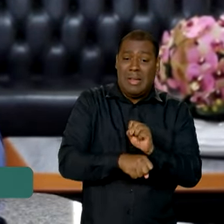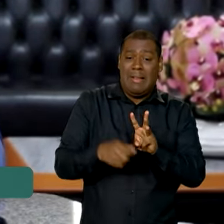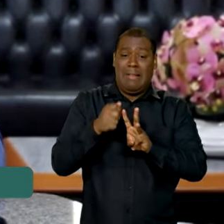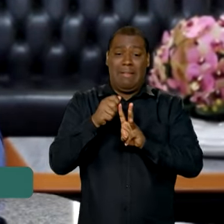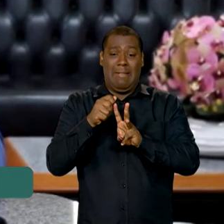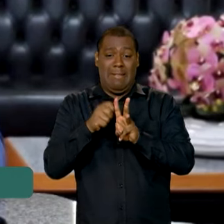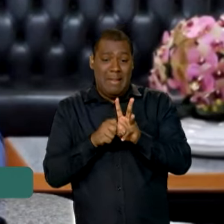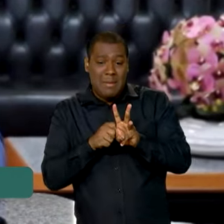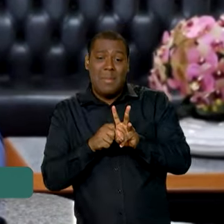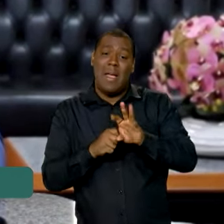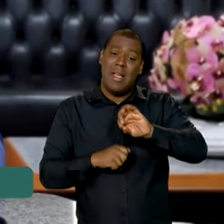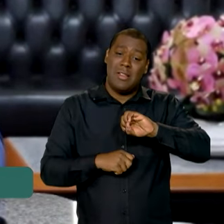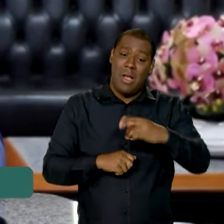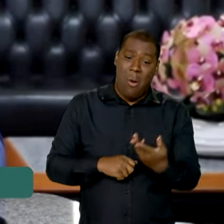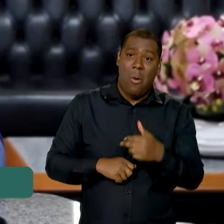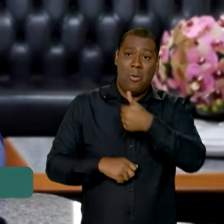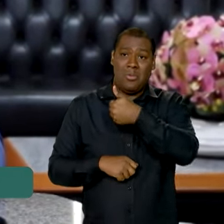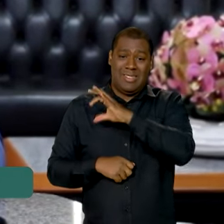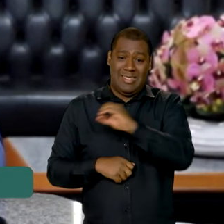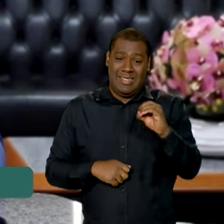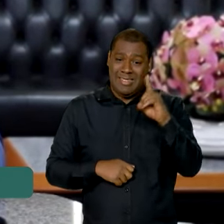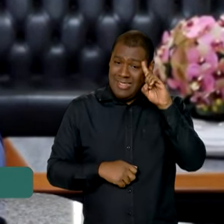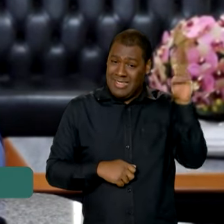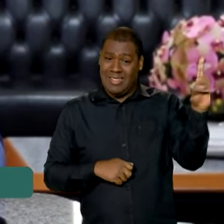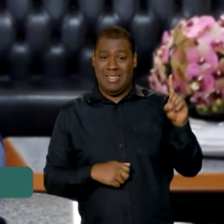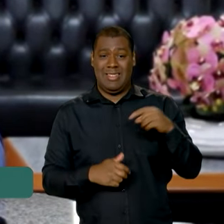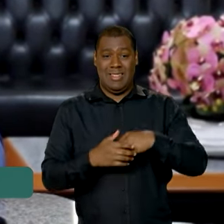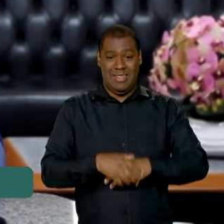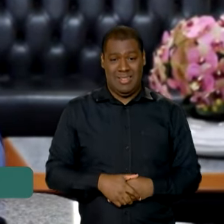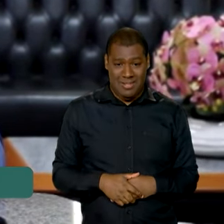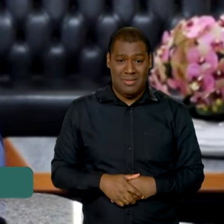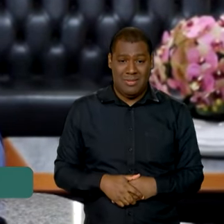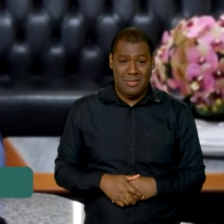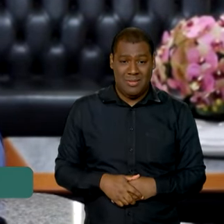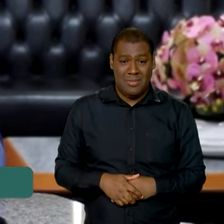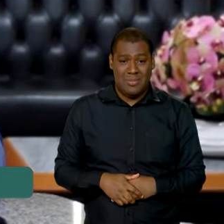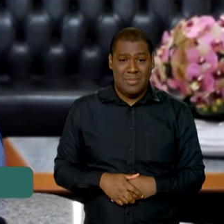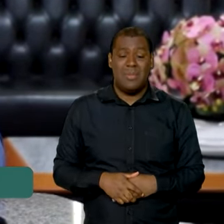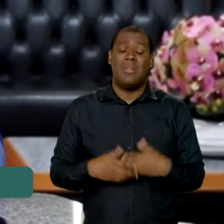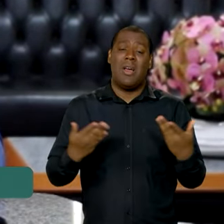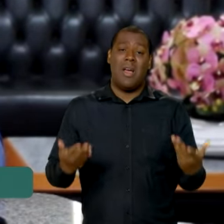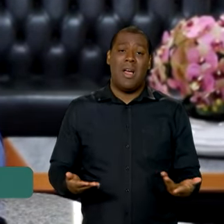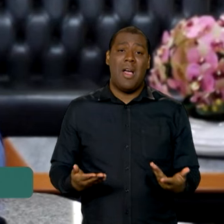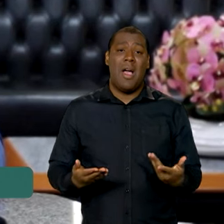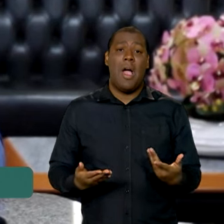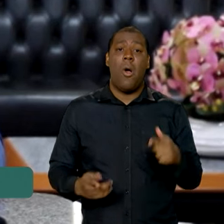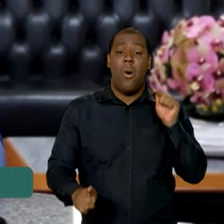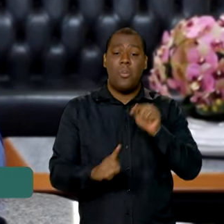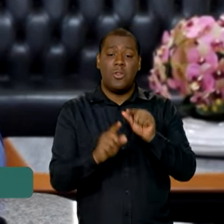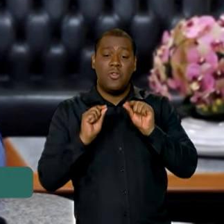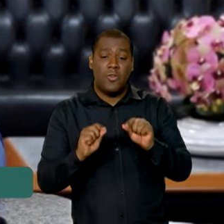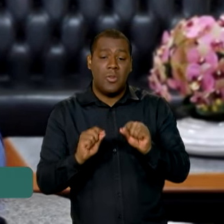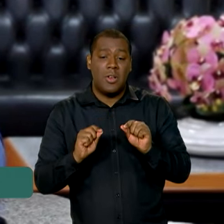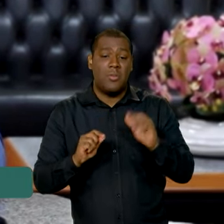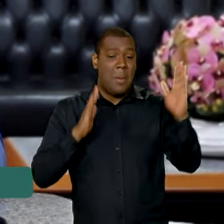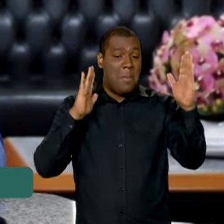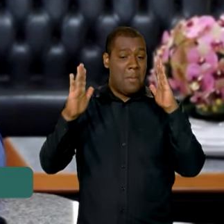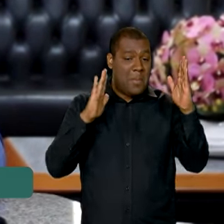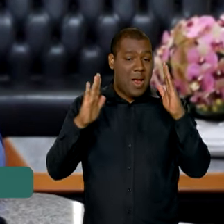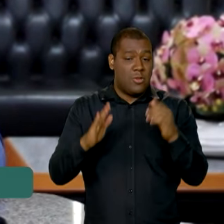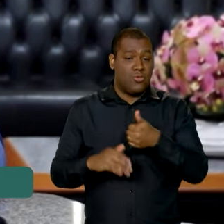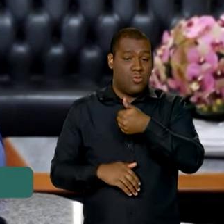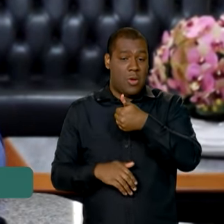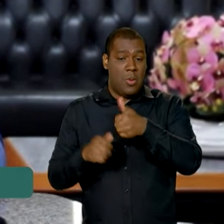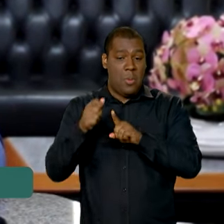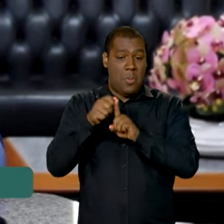dias. E há muita gente em 15 dias resolvendo o problema com o INSS. Nosso desafio é chegar em 30 dias, que é uma promessa